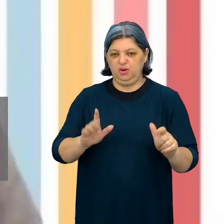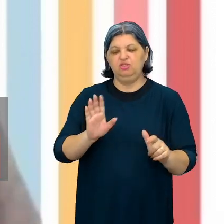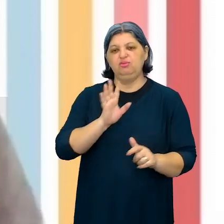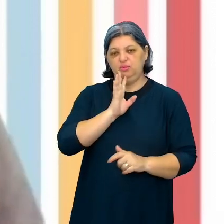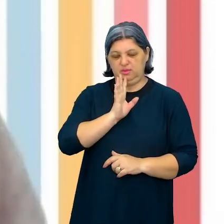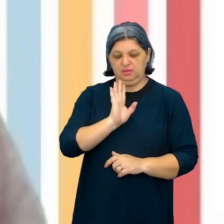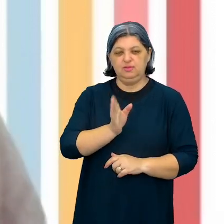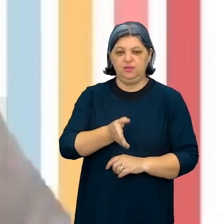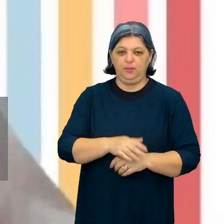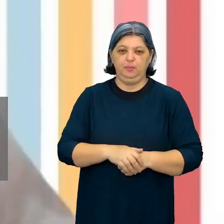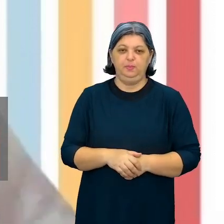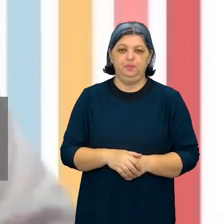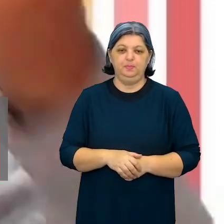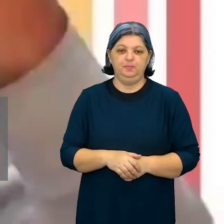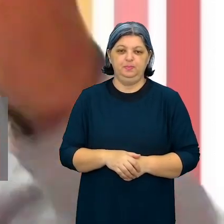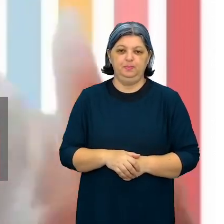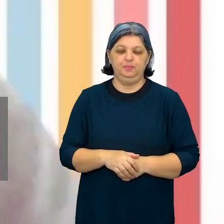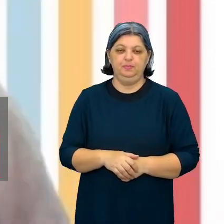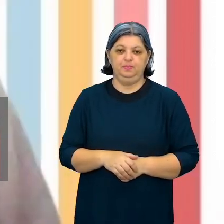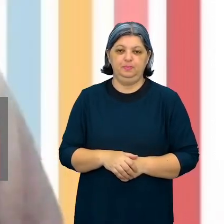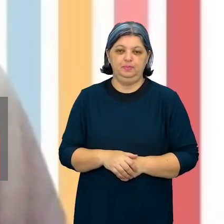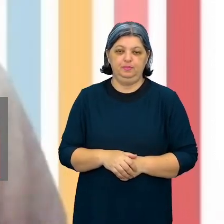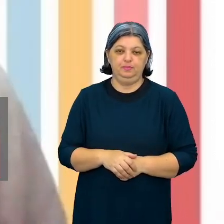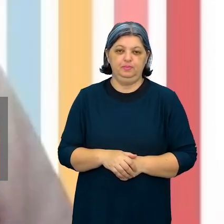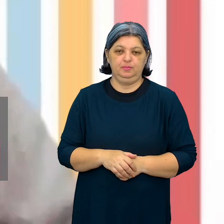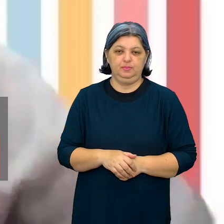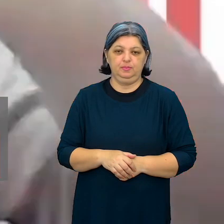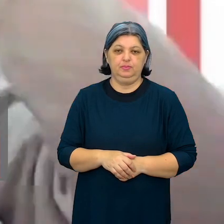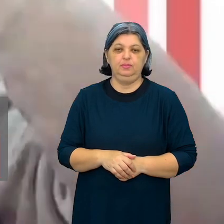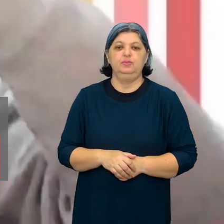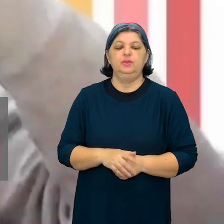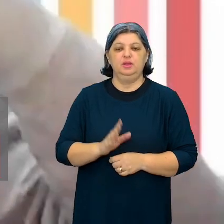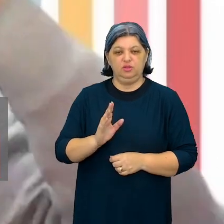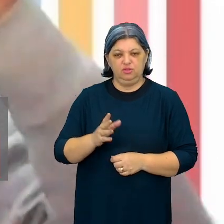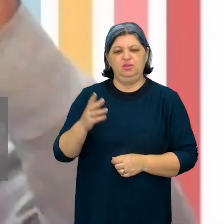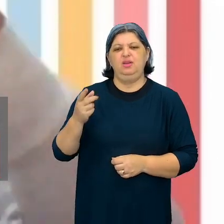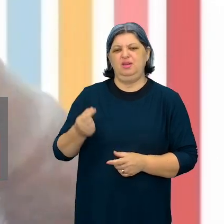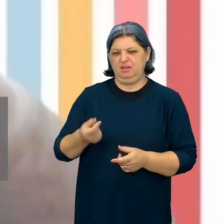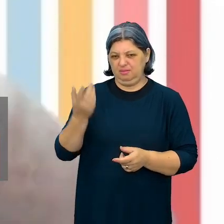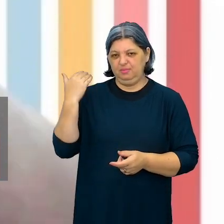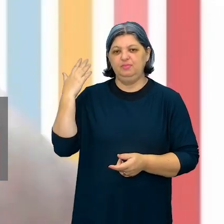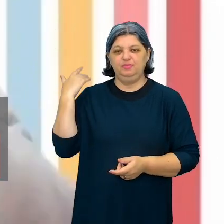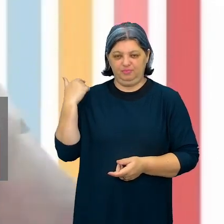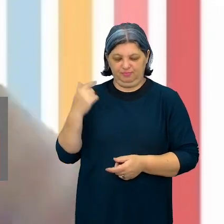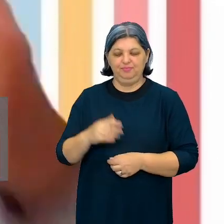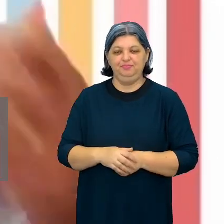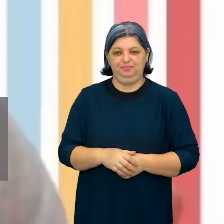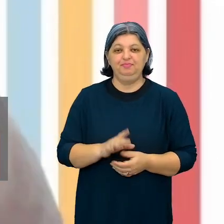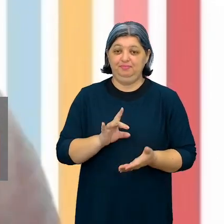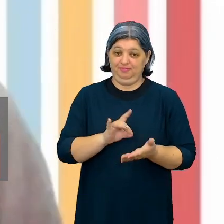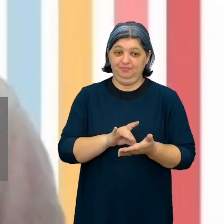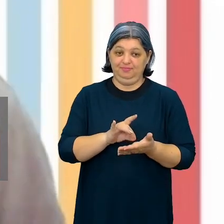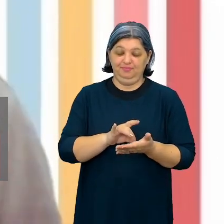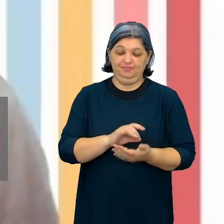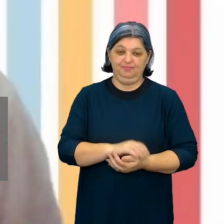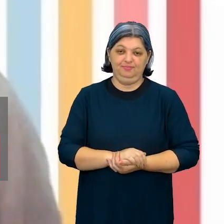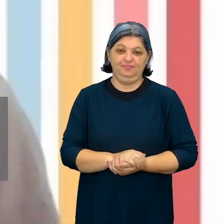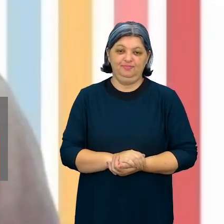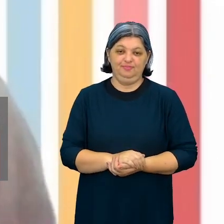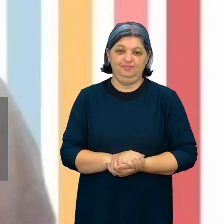já me conheça Nós já estamos nessa nessa cena já há algum tempo na verdade então